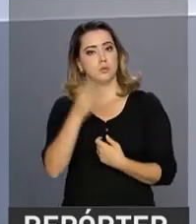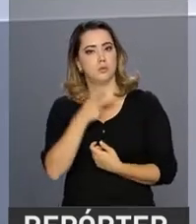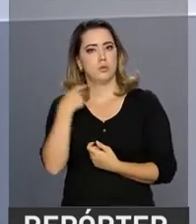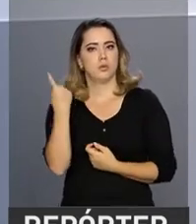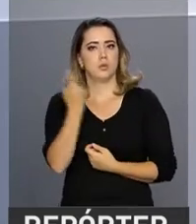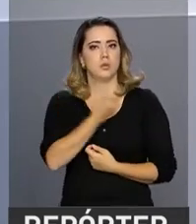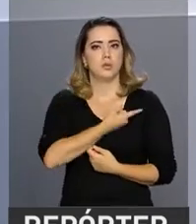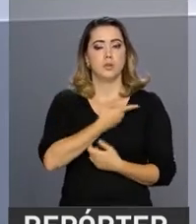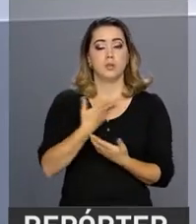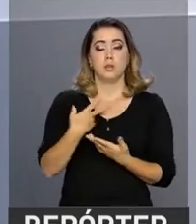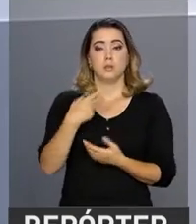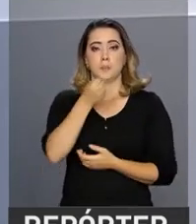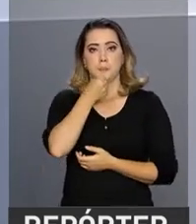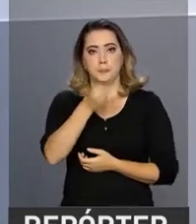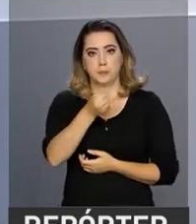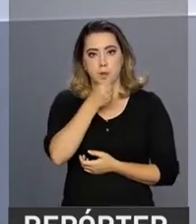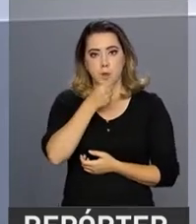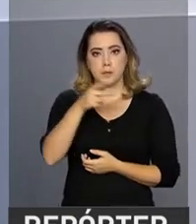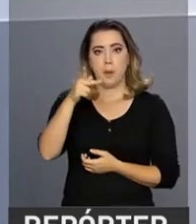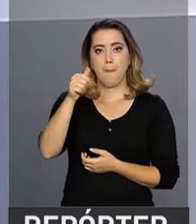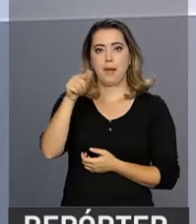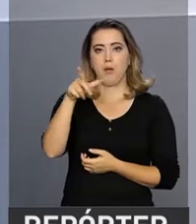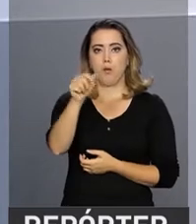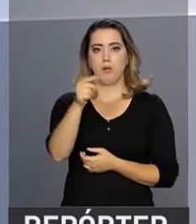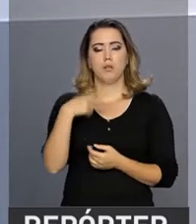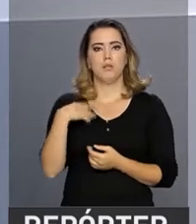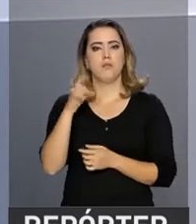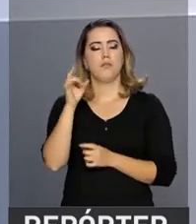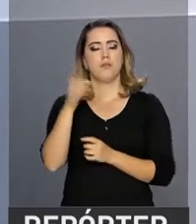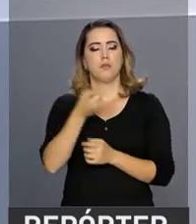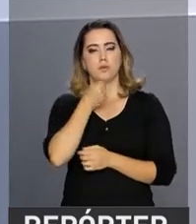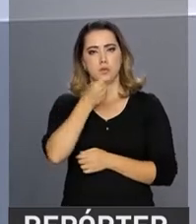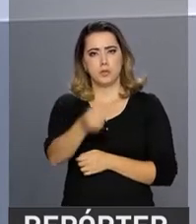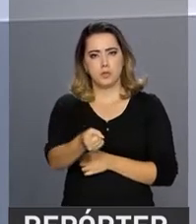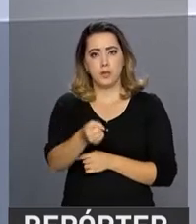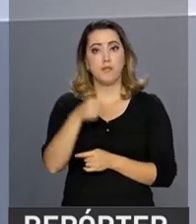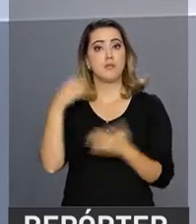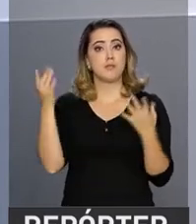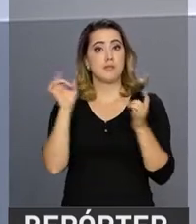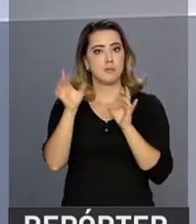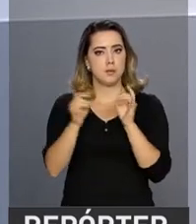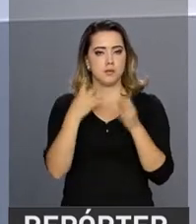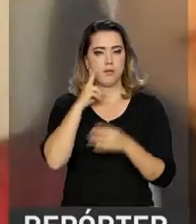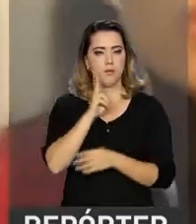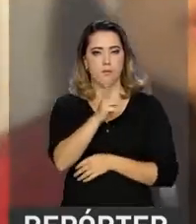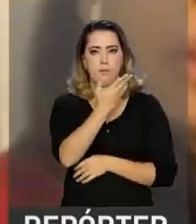A nossa correspondente Paola De Hort fez uma entrevista exclusiva com o ministro. Vamos acompanhar.